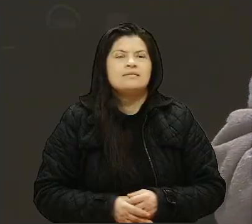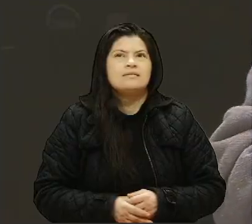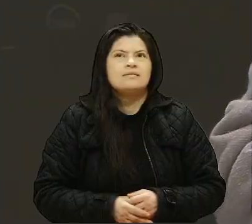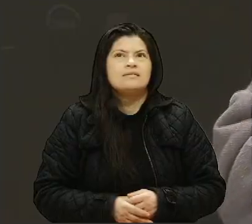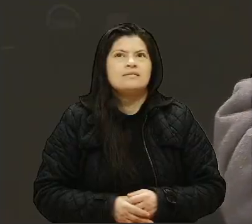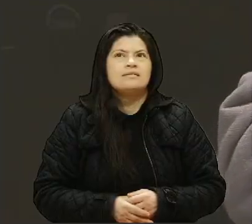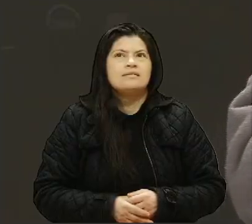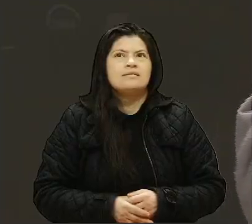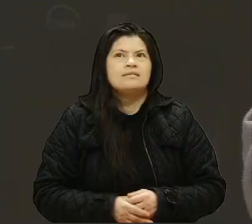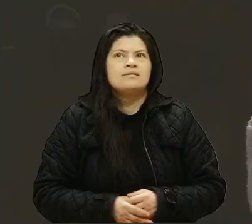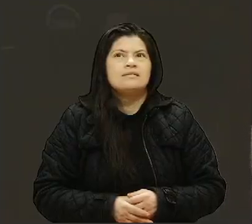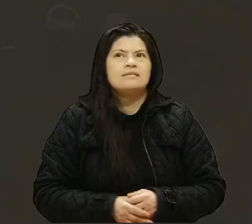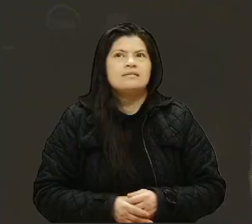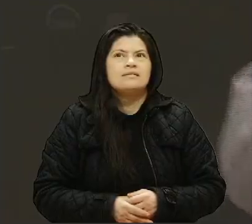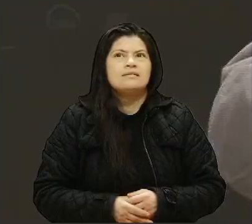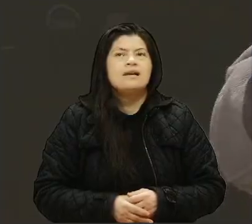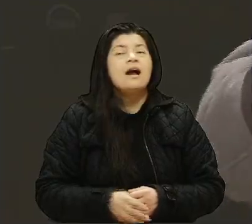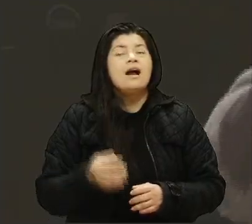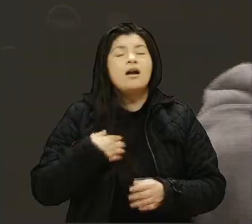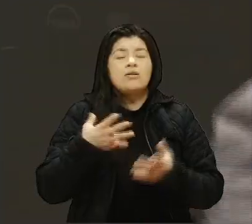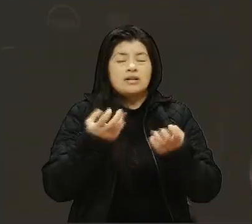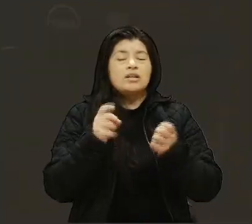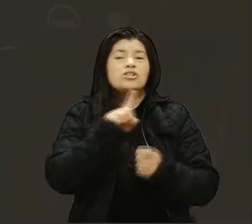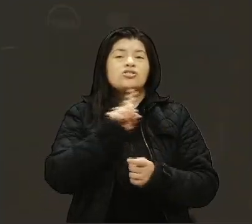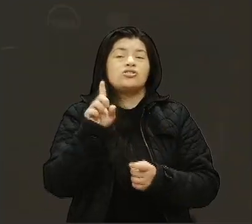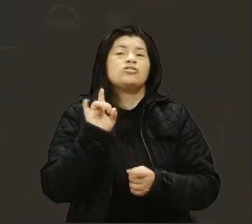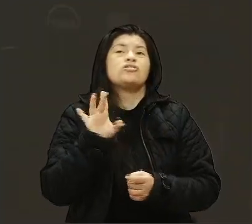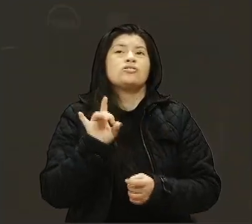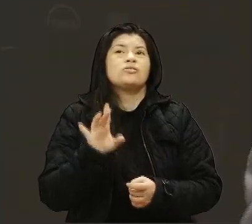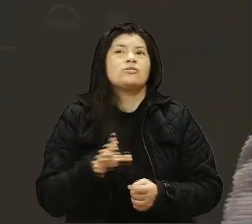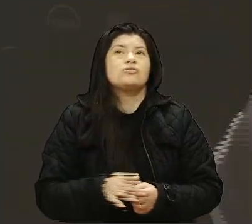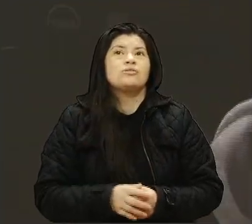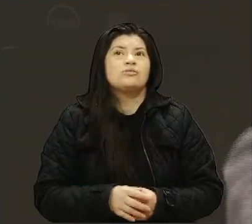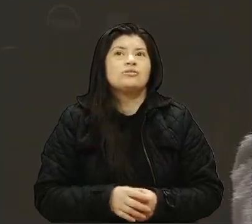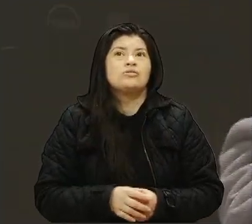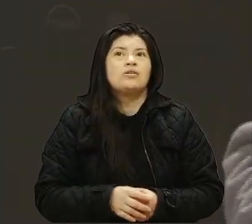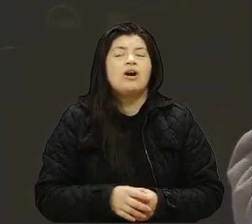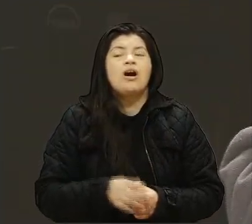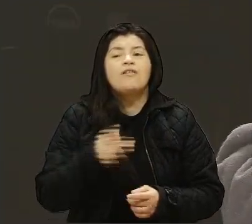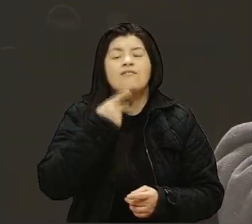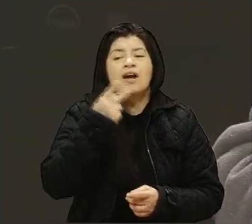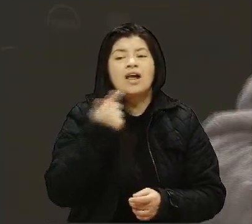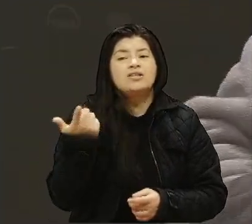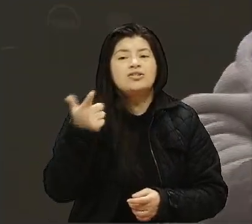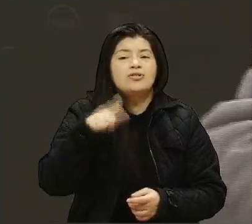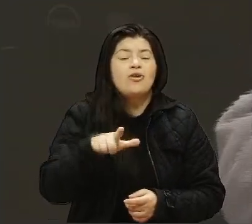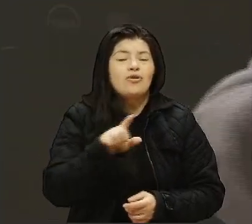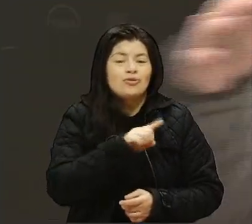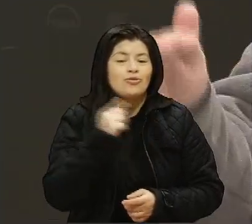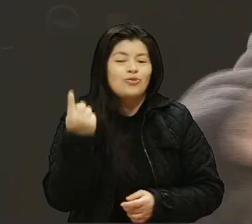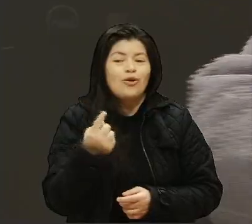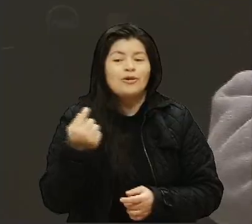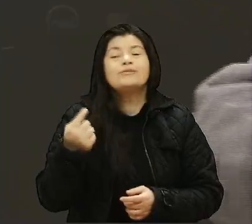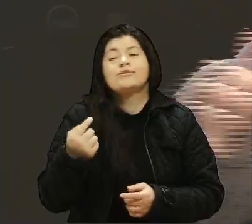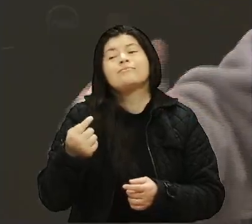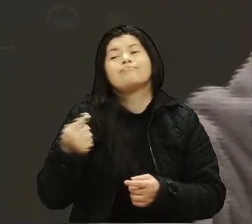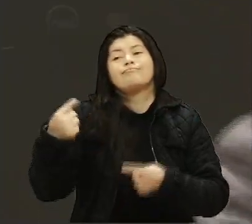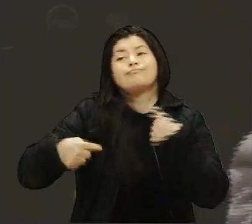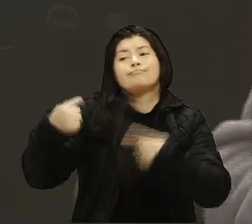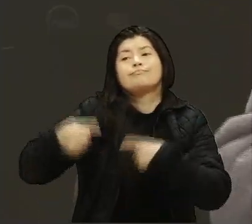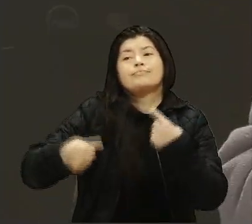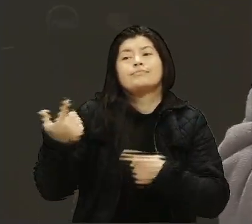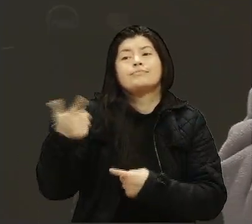oportunidade eu vou votar sim, mas eu queria só tratar novamente do que nós estamos discutindo. Ultimamente nós temos